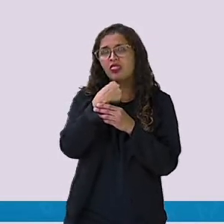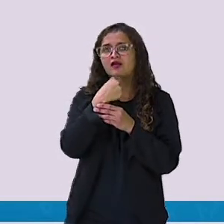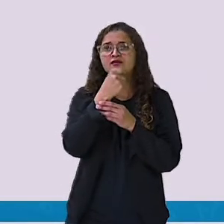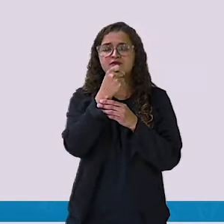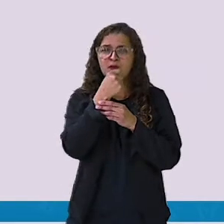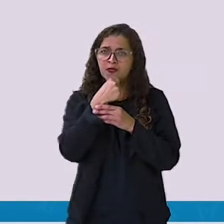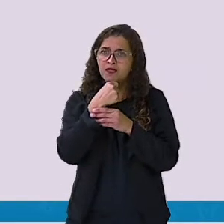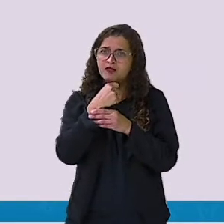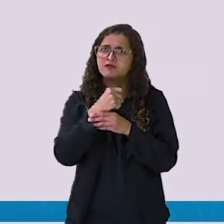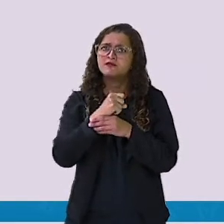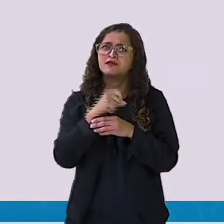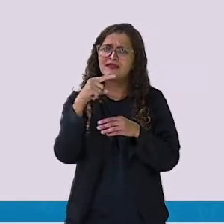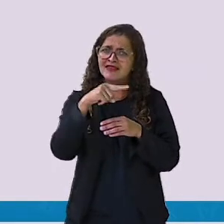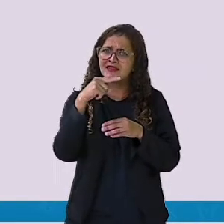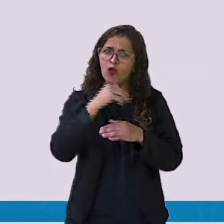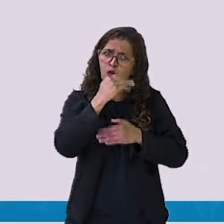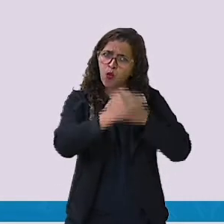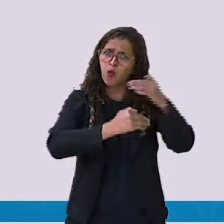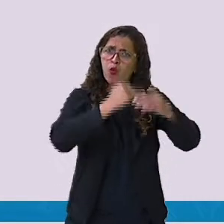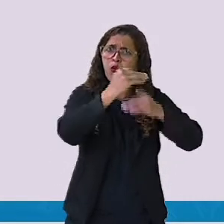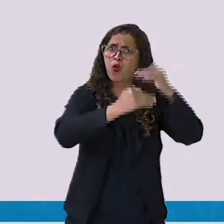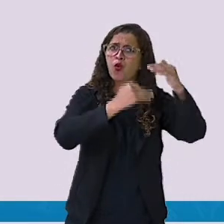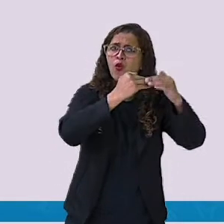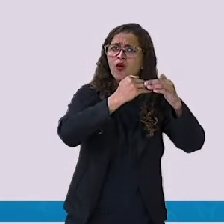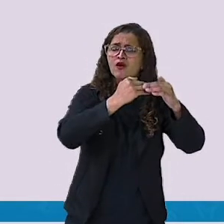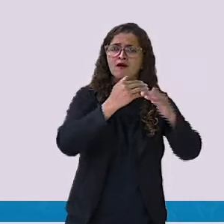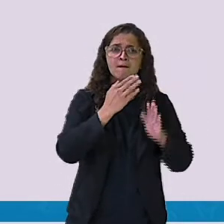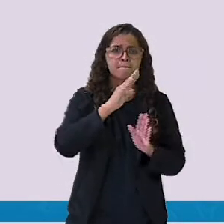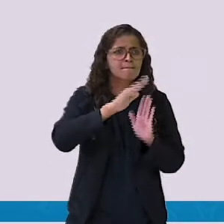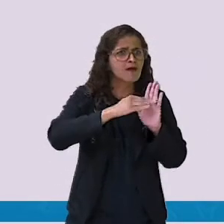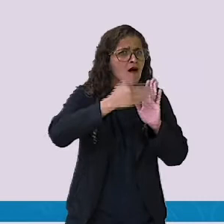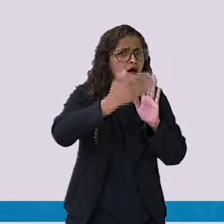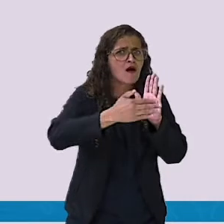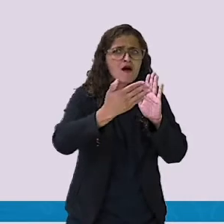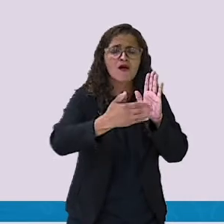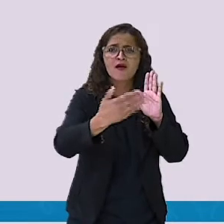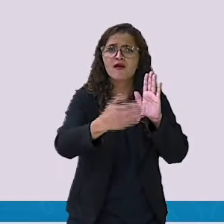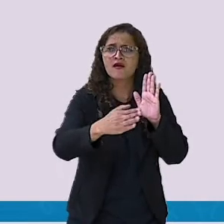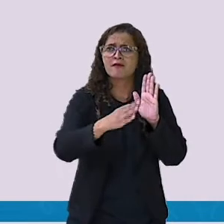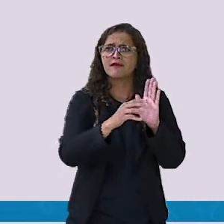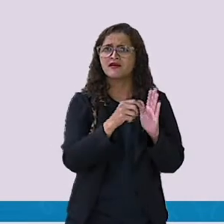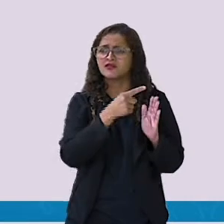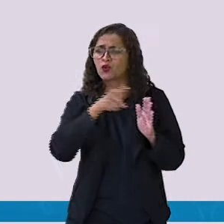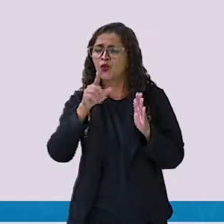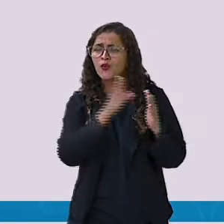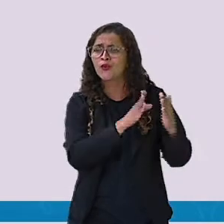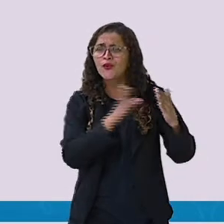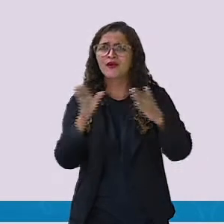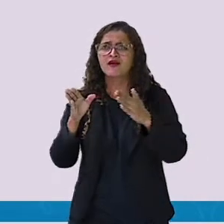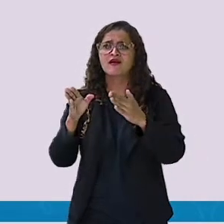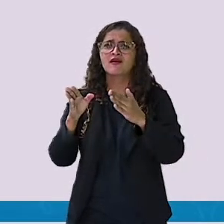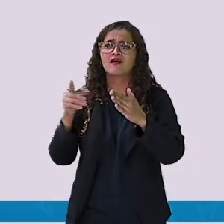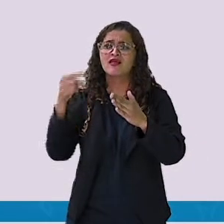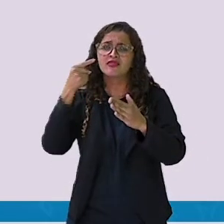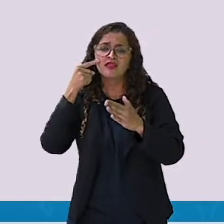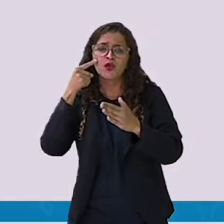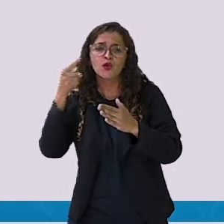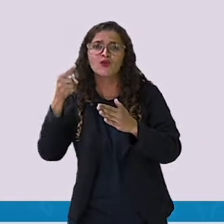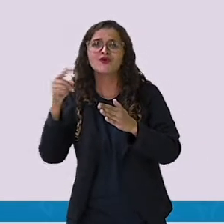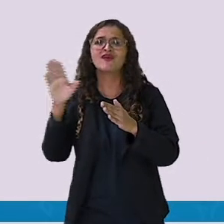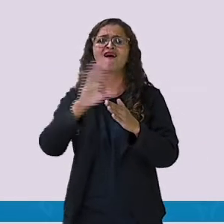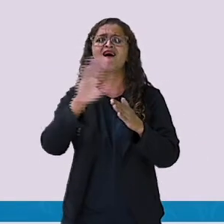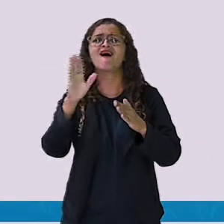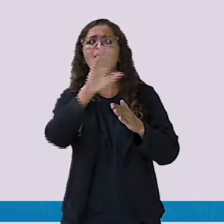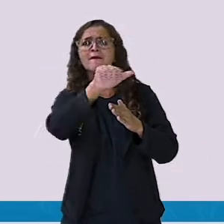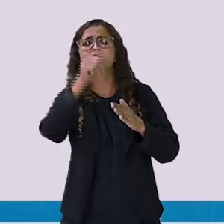por vários processos. Para o picolé chegar até você, ali no carrinho onde você compra, né, do